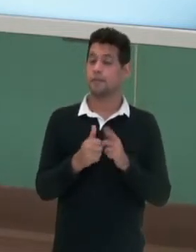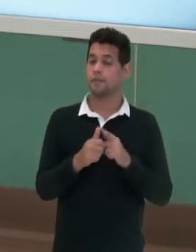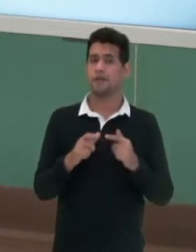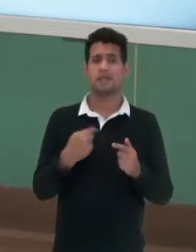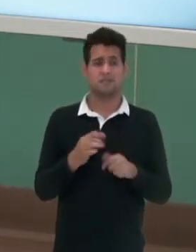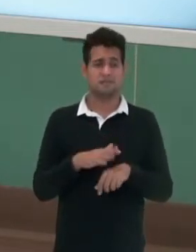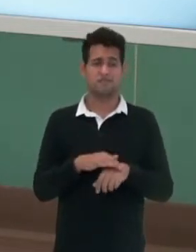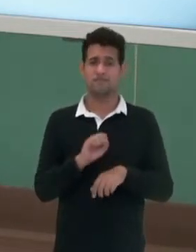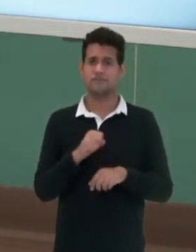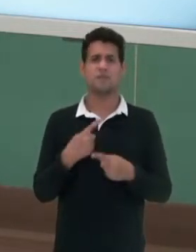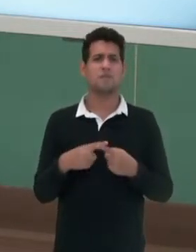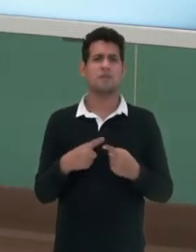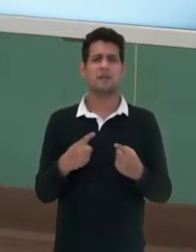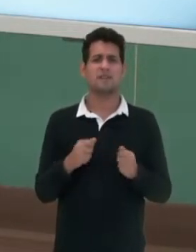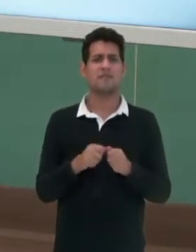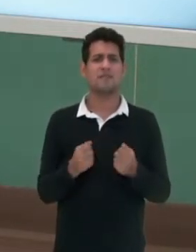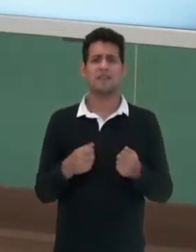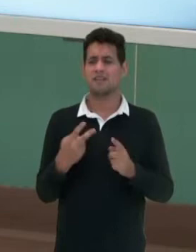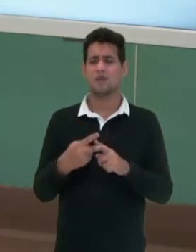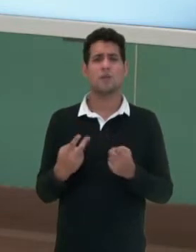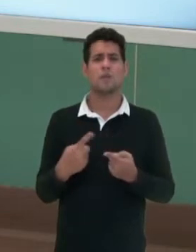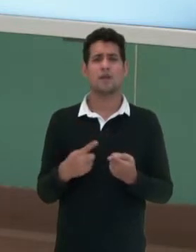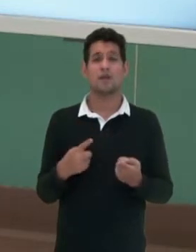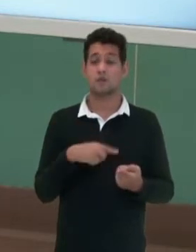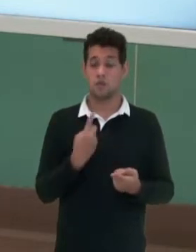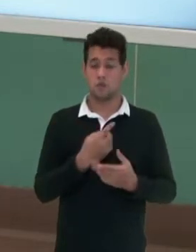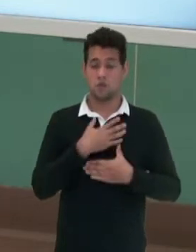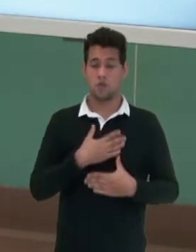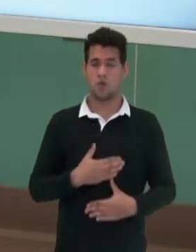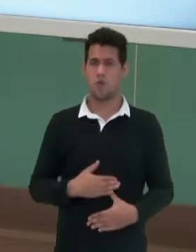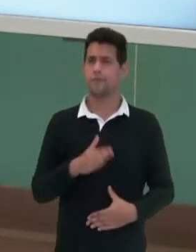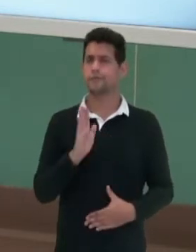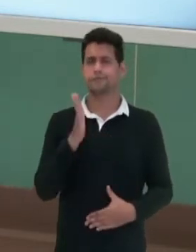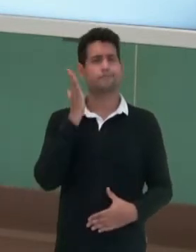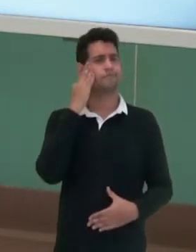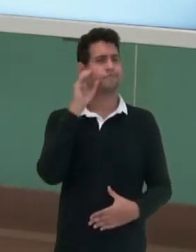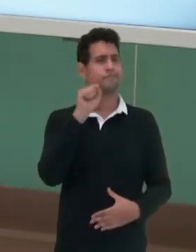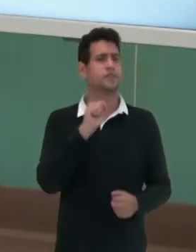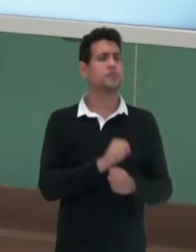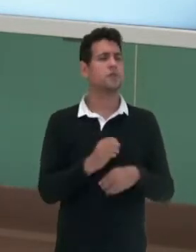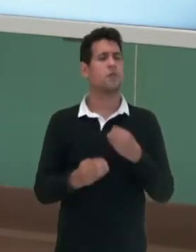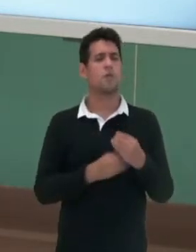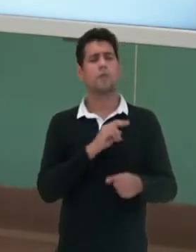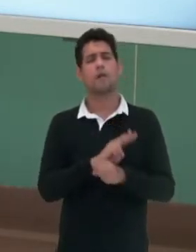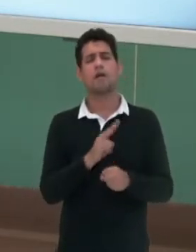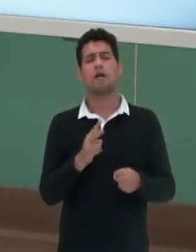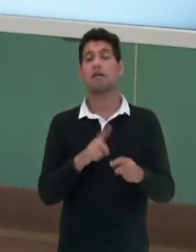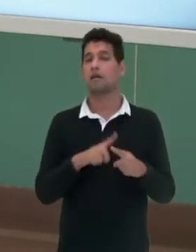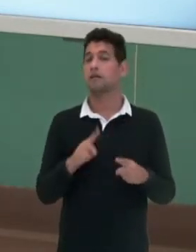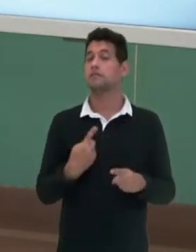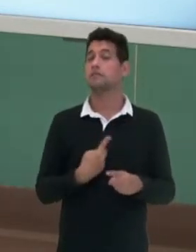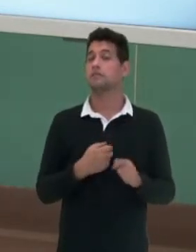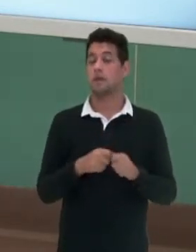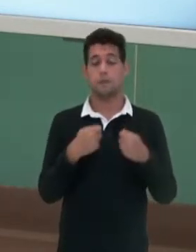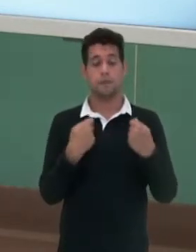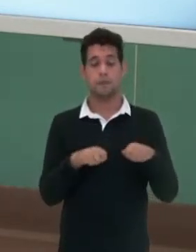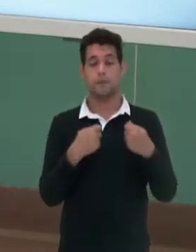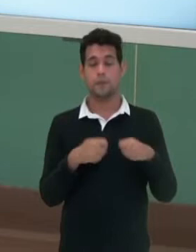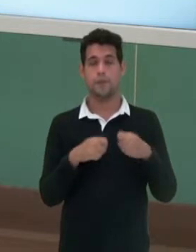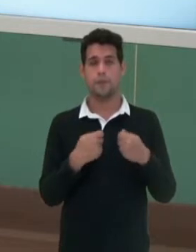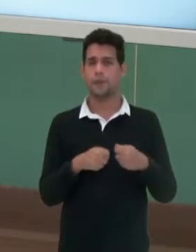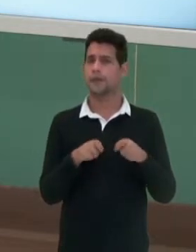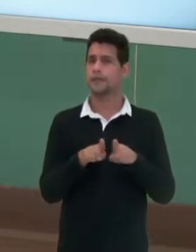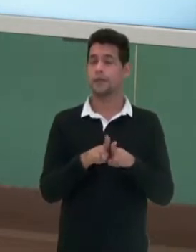fica doente. Por que a gente não fica na segunda vez? Porque o nosso corpo já sabe como se defender, né? Então, ela vai necessitar